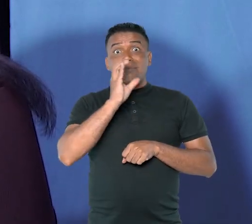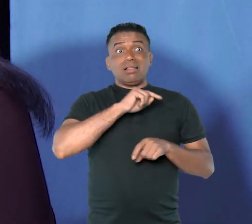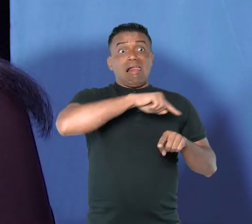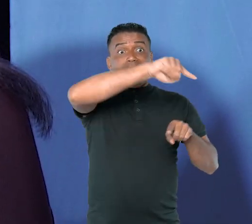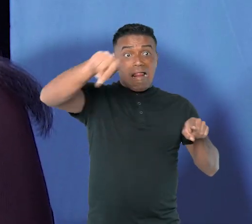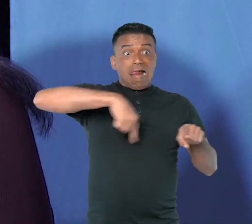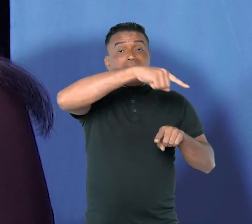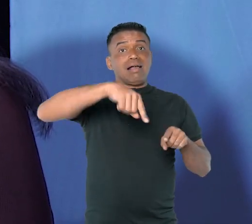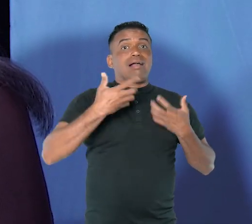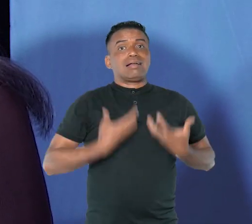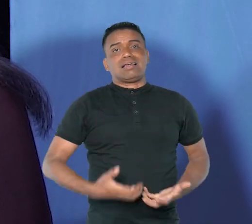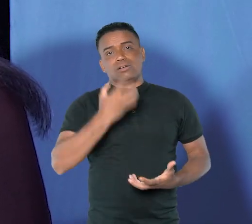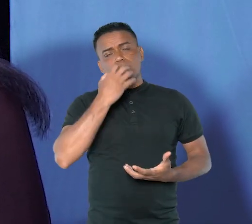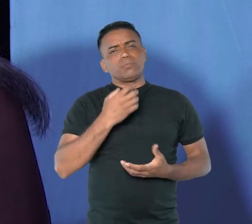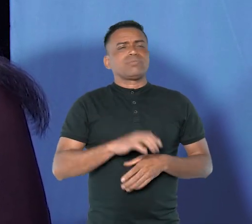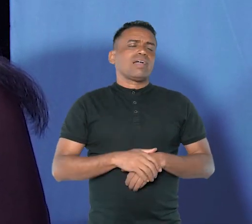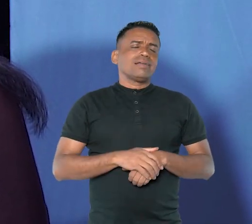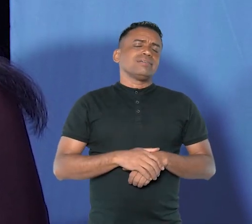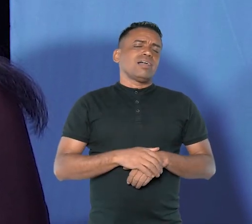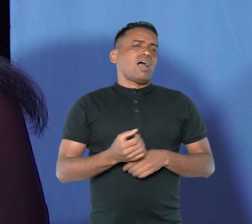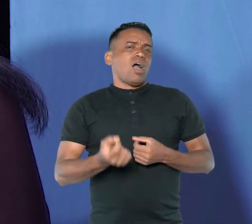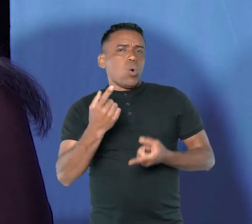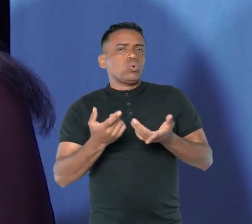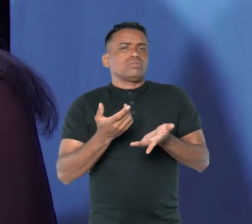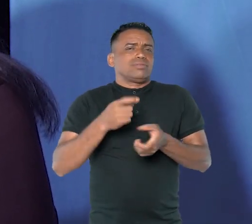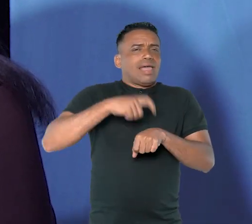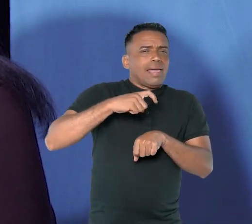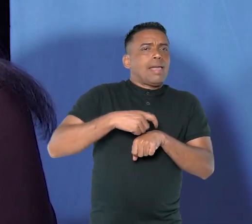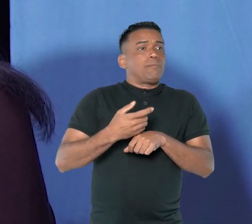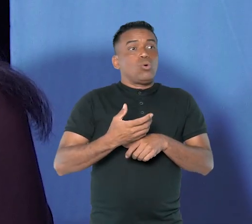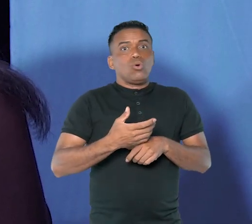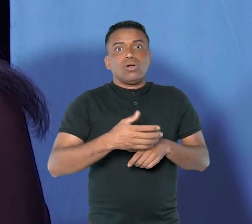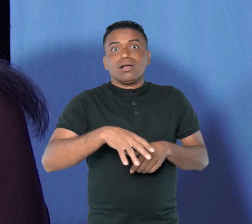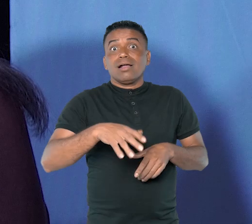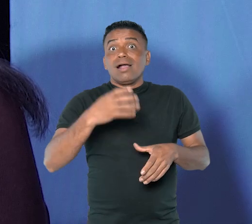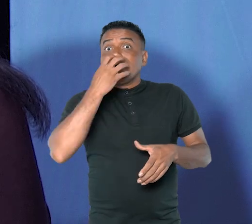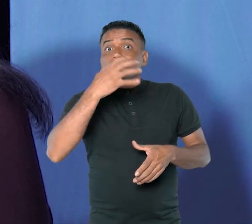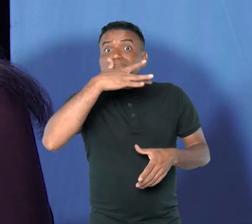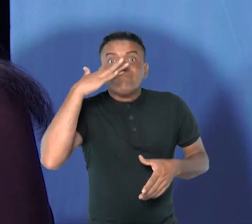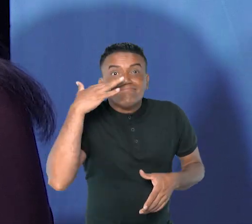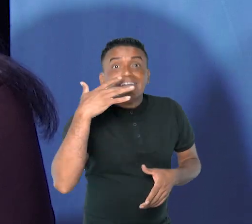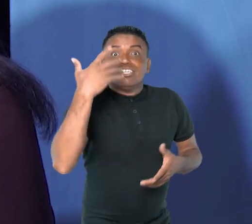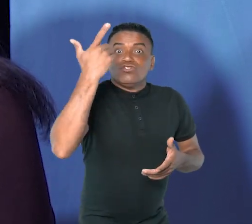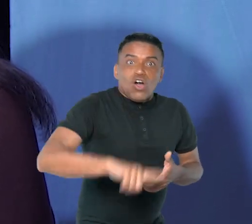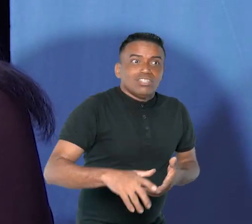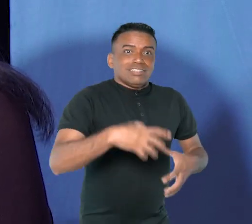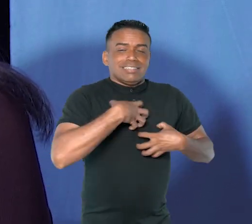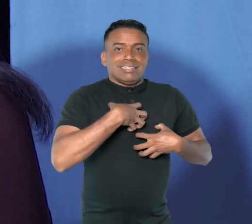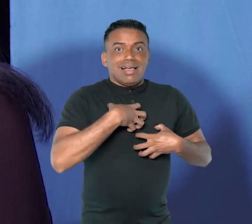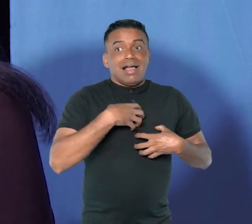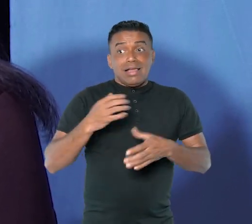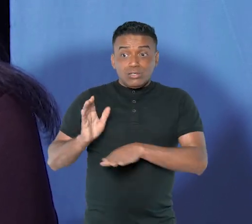os animais. Após alguns minutos, eles recuperam o sentido do caminho e ela pede ajuda para virar os